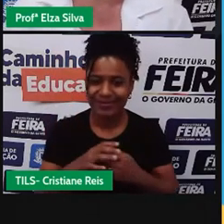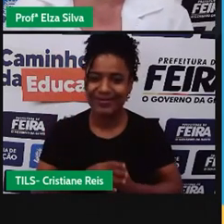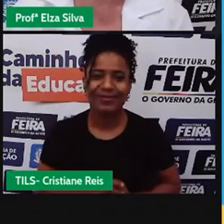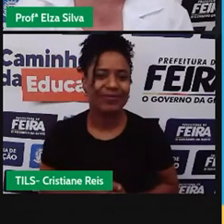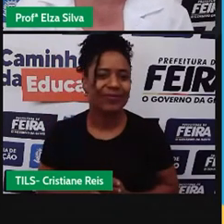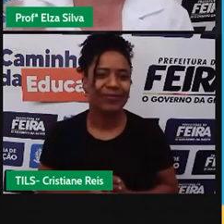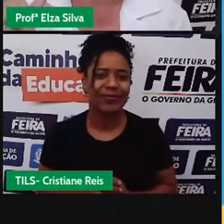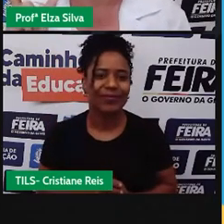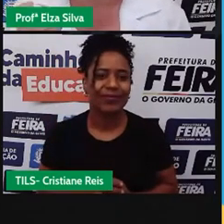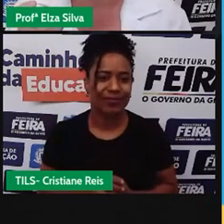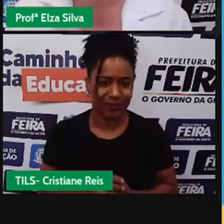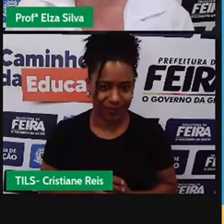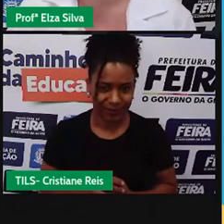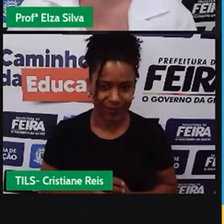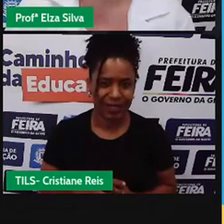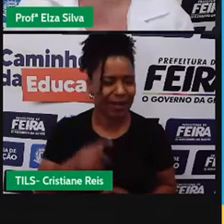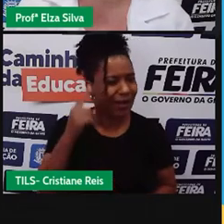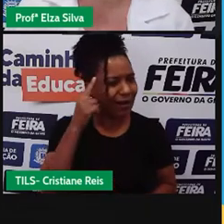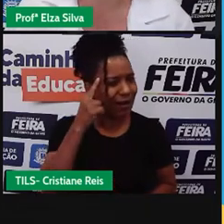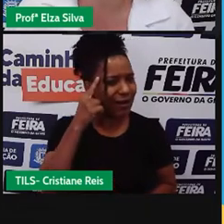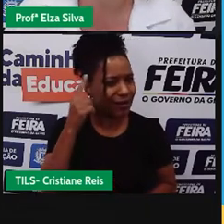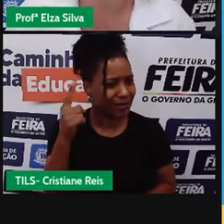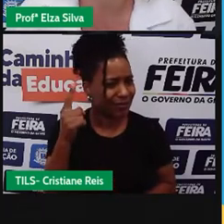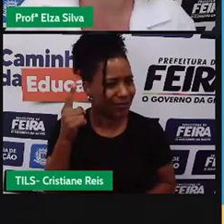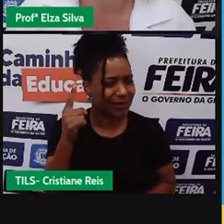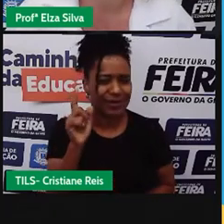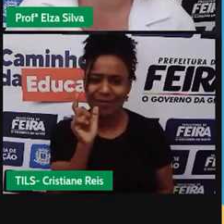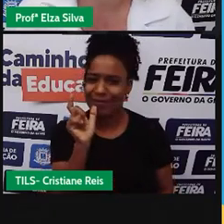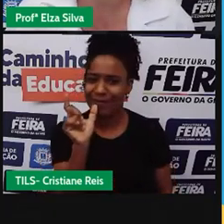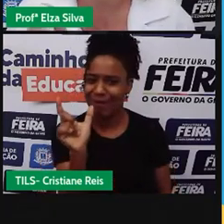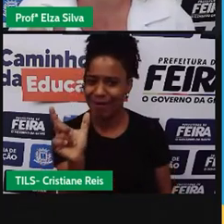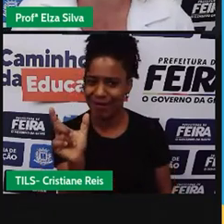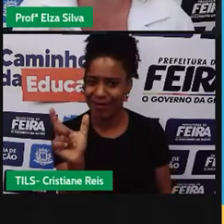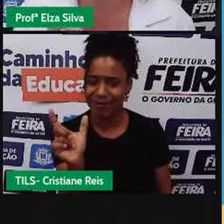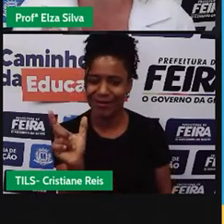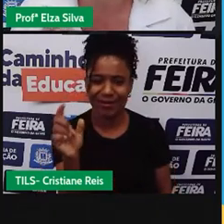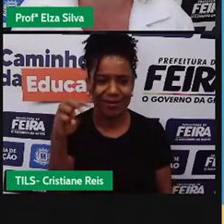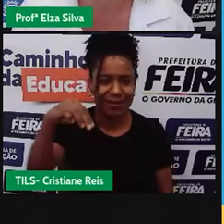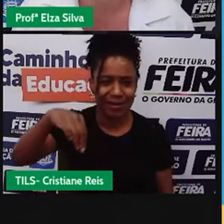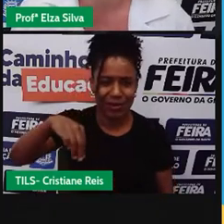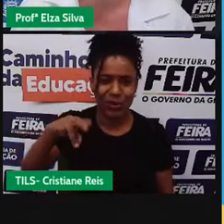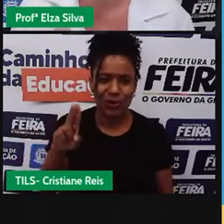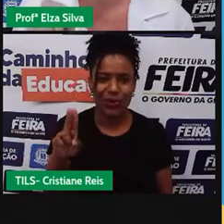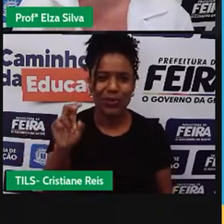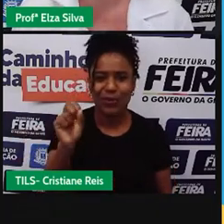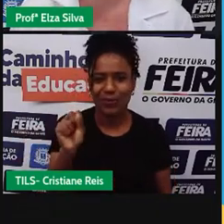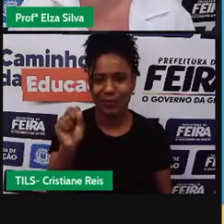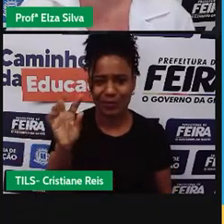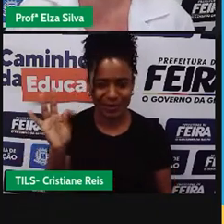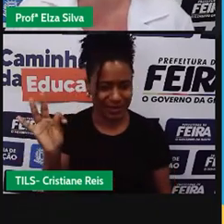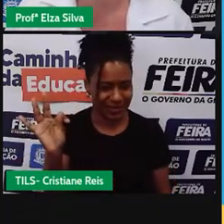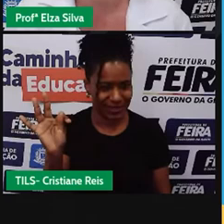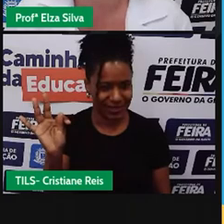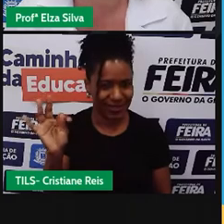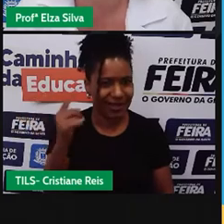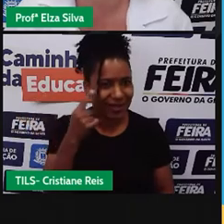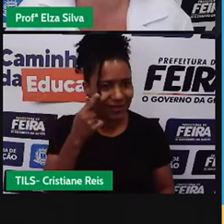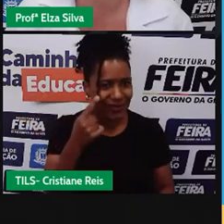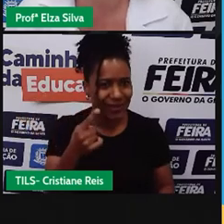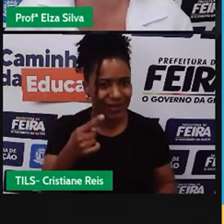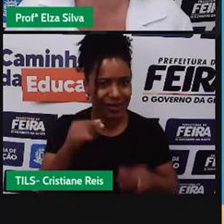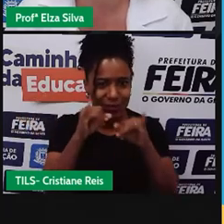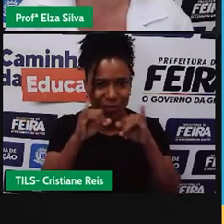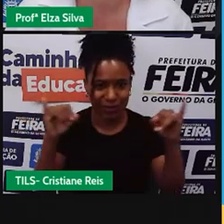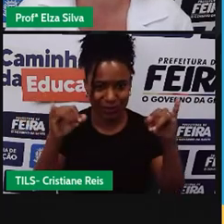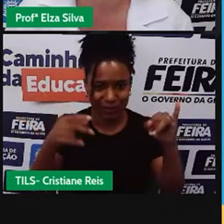E aquela palavrinha must, que eu pedi que vocês observassem bem no anúncio 2.